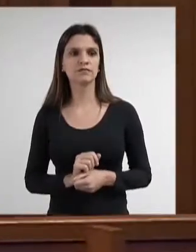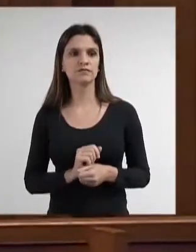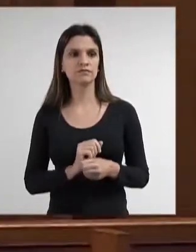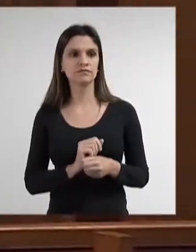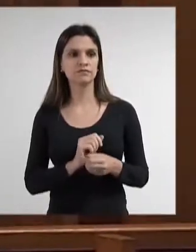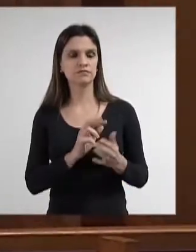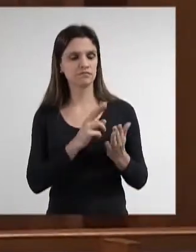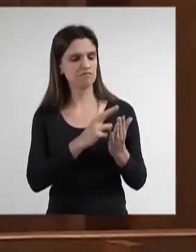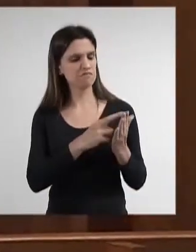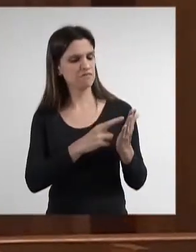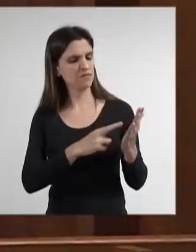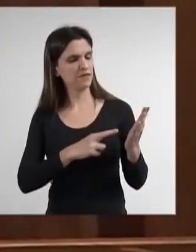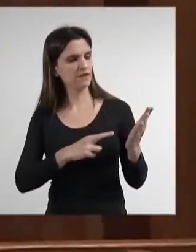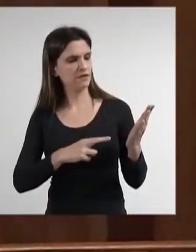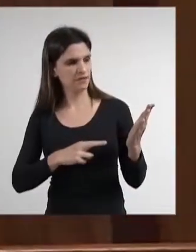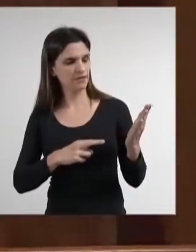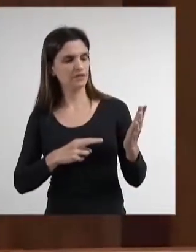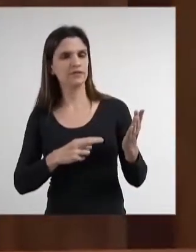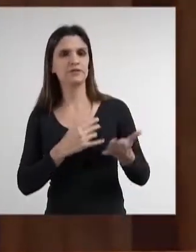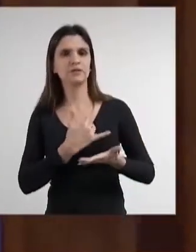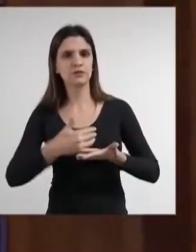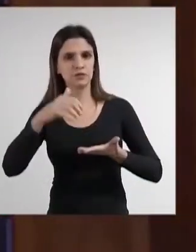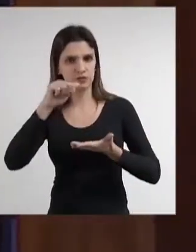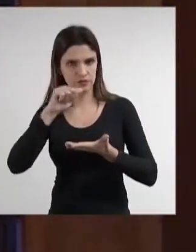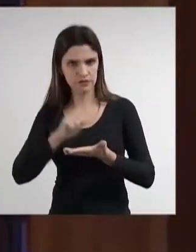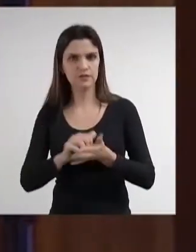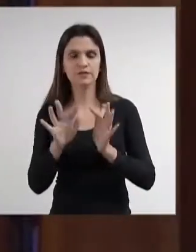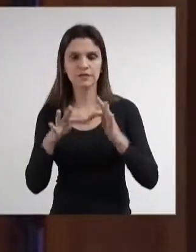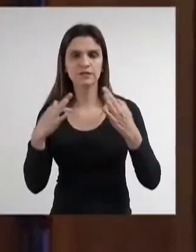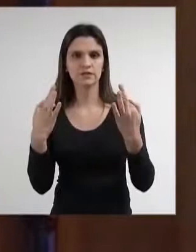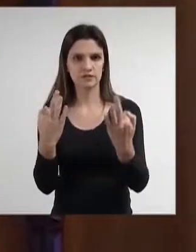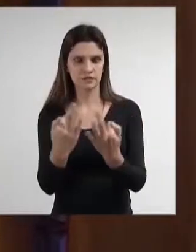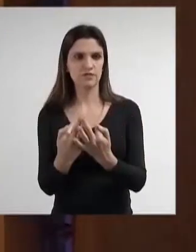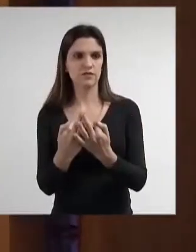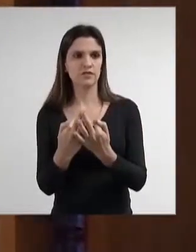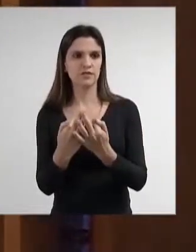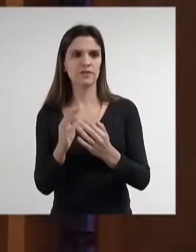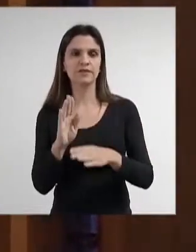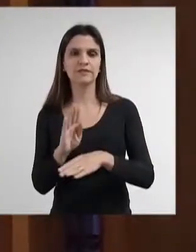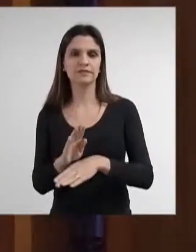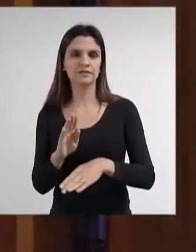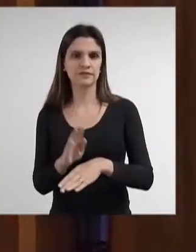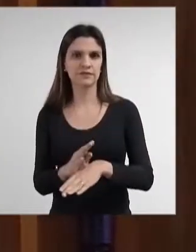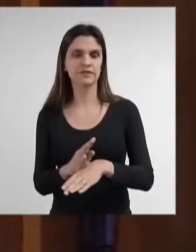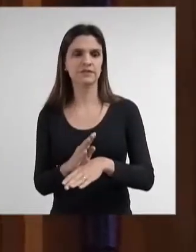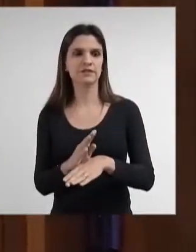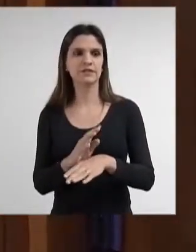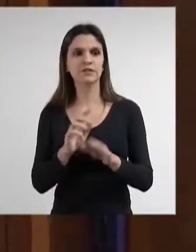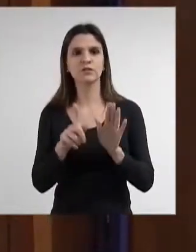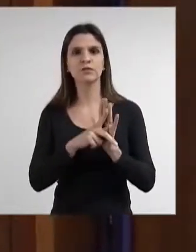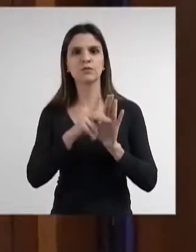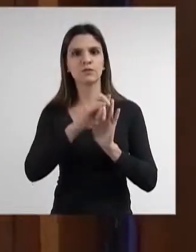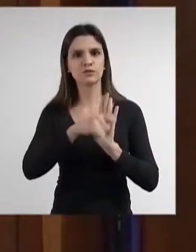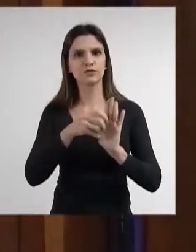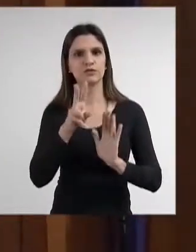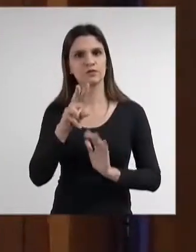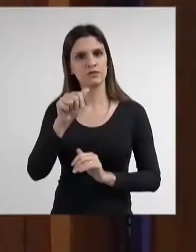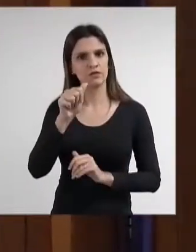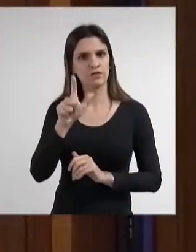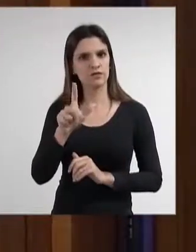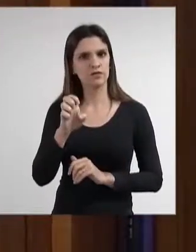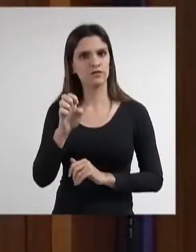cadastros das famílias que são beneficiadas pelo programa Vale Renda e